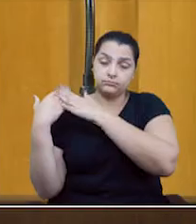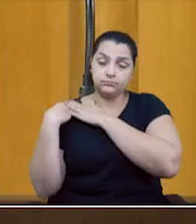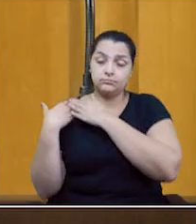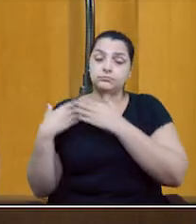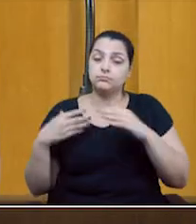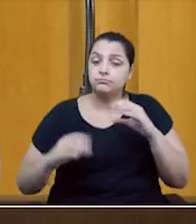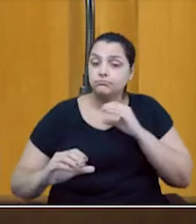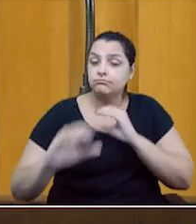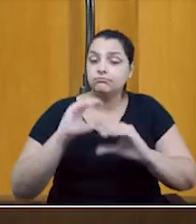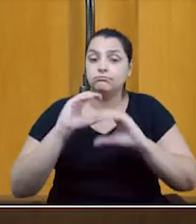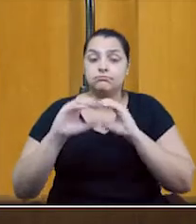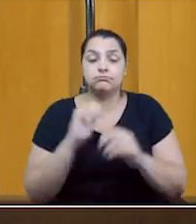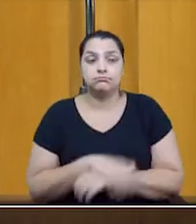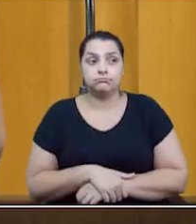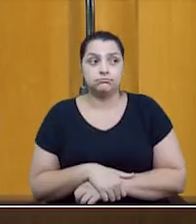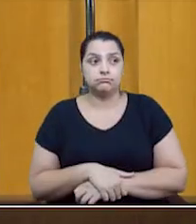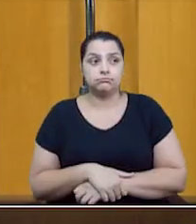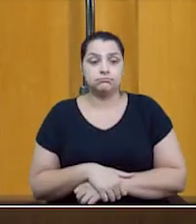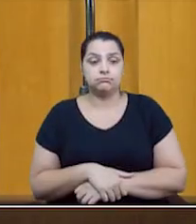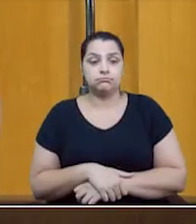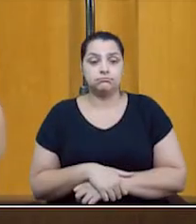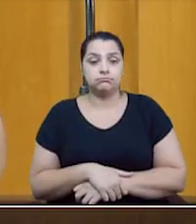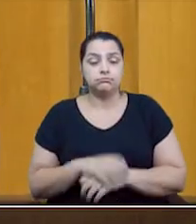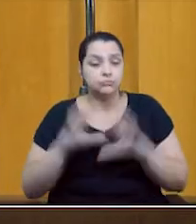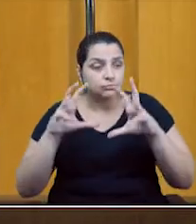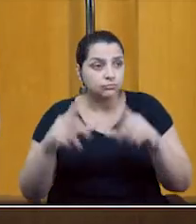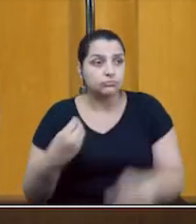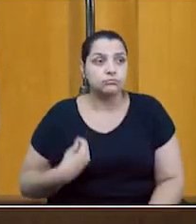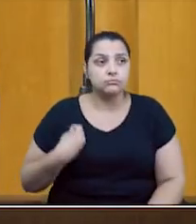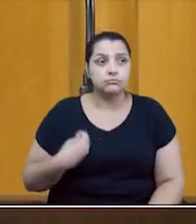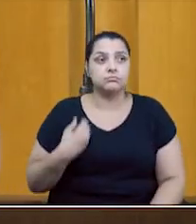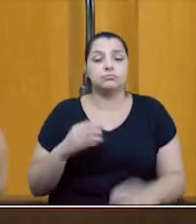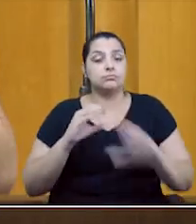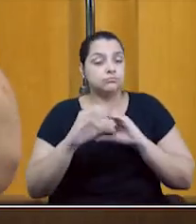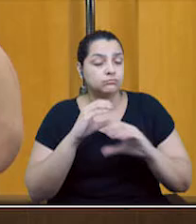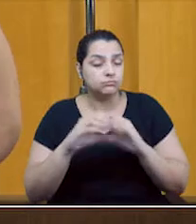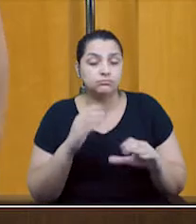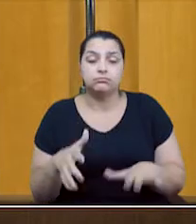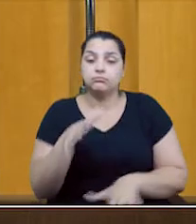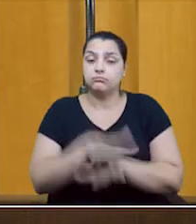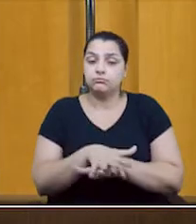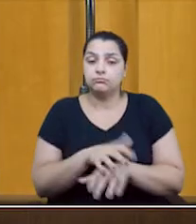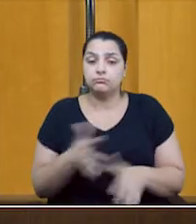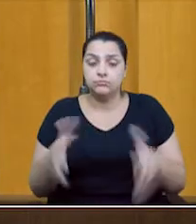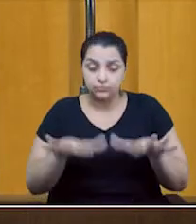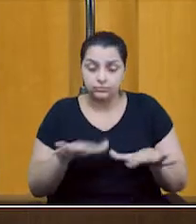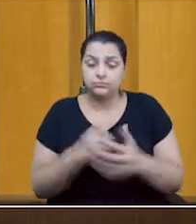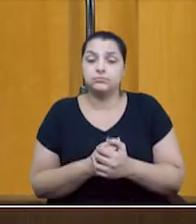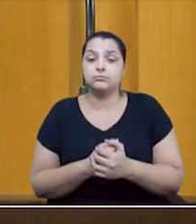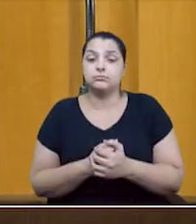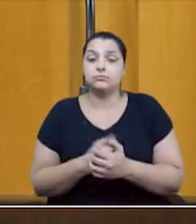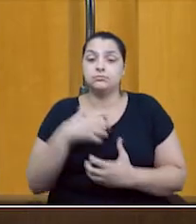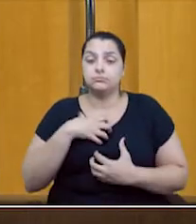por todos os meios que existam, a comunicação inclusiva, a gestual, a